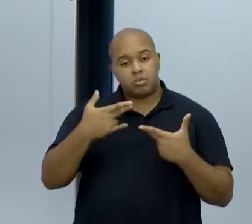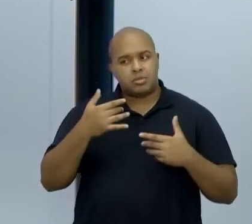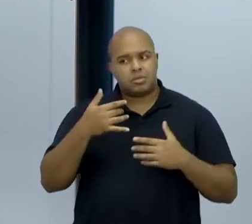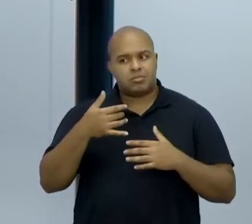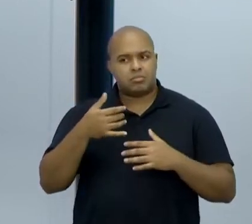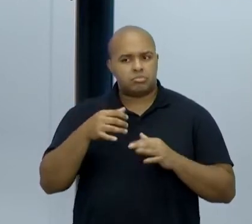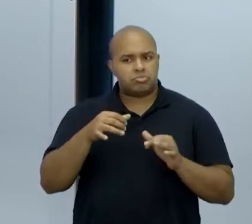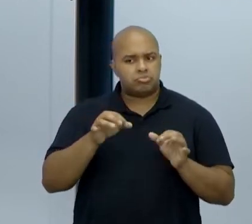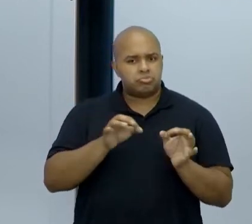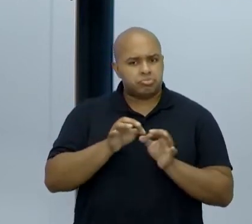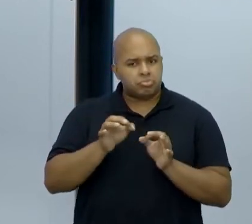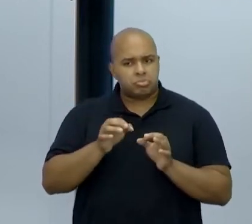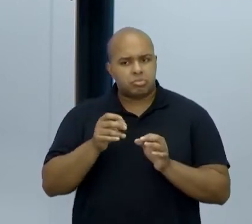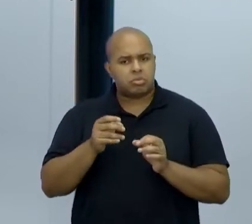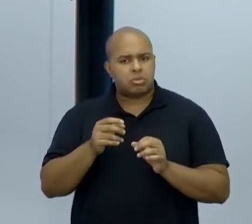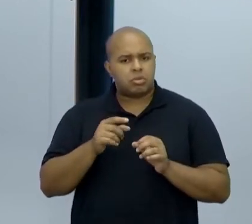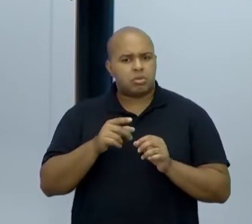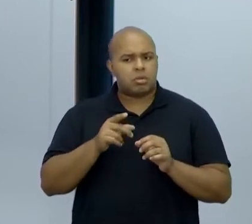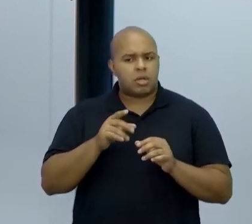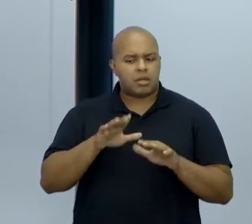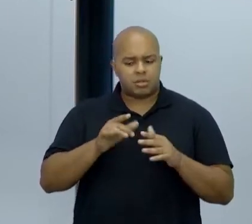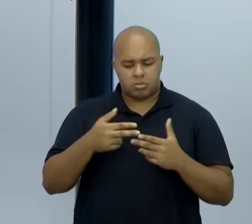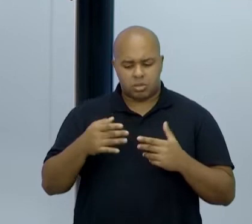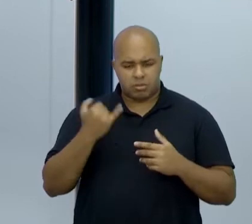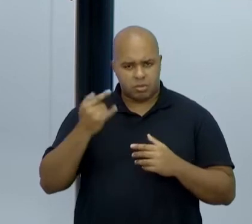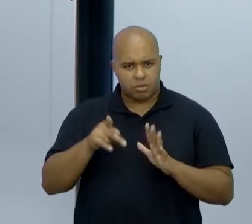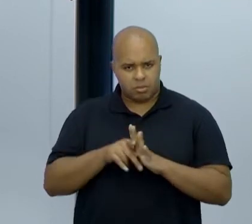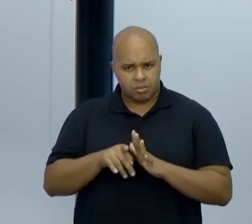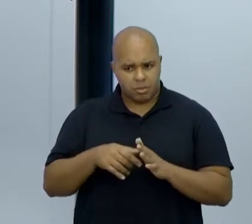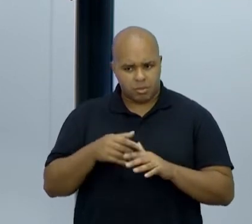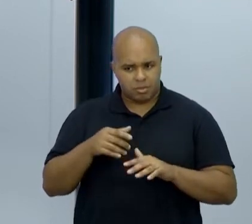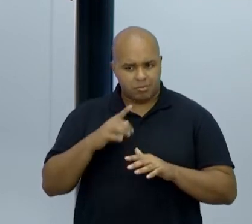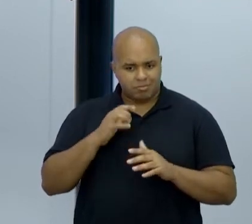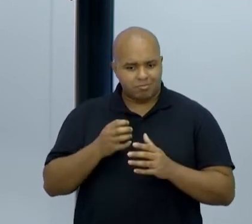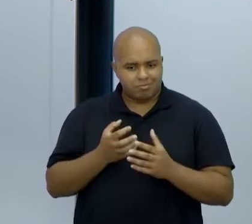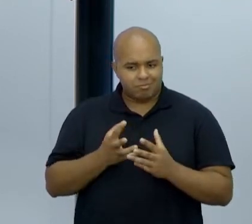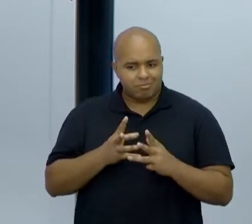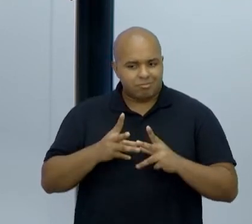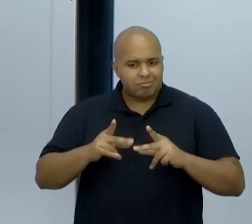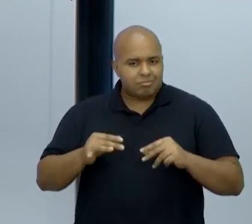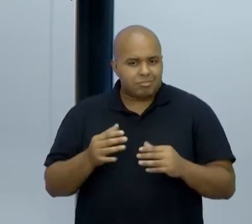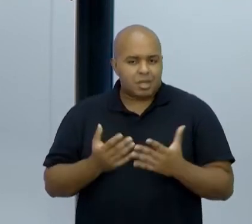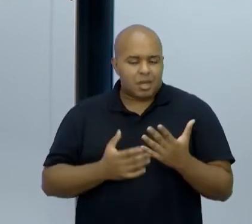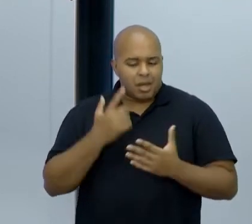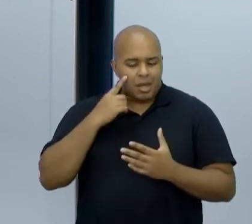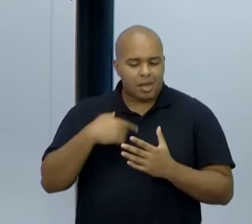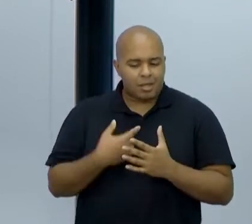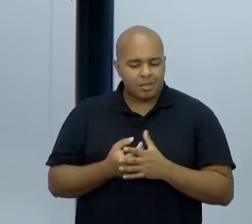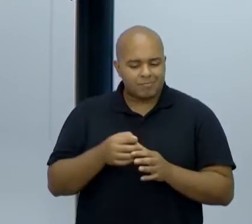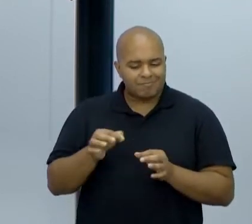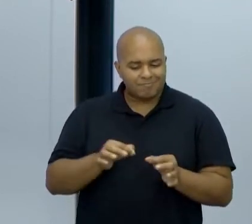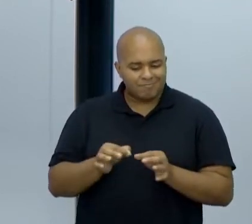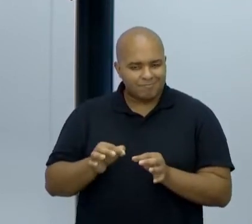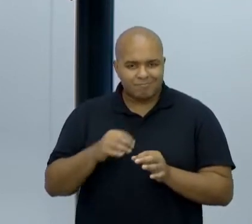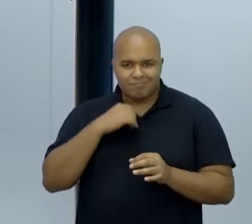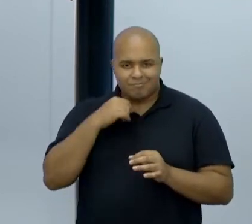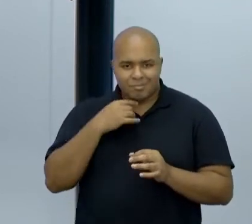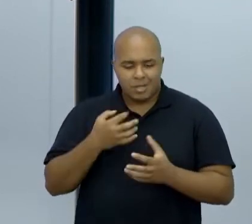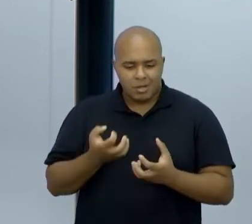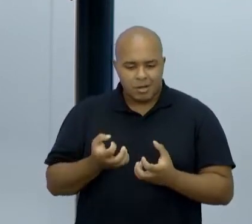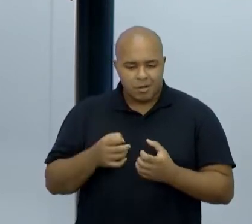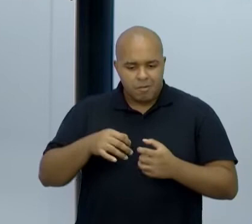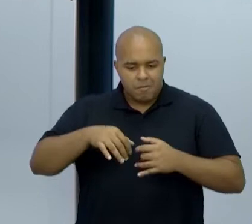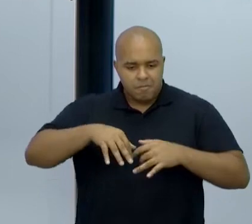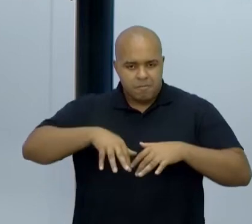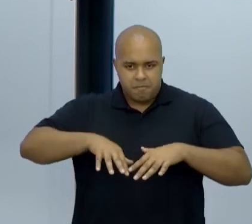algumas substâncias que são importantes para a planta acabam se exaurindo e aí aquela monocultura ela não consegue ir à